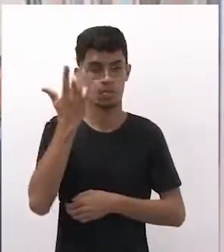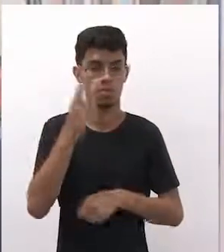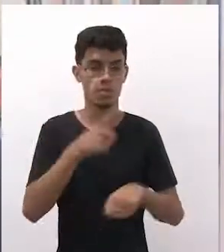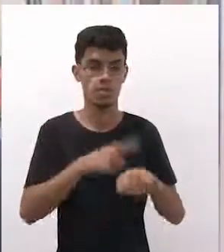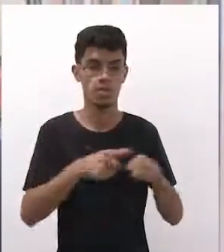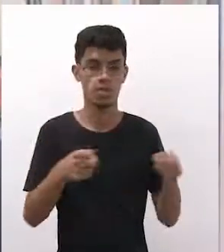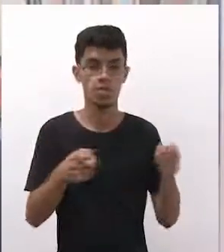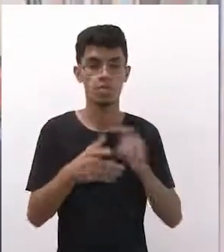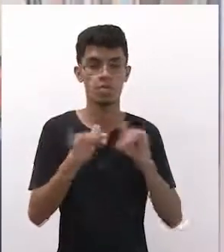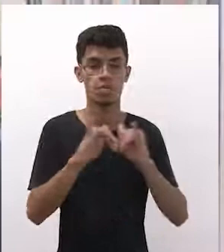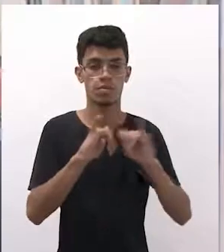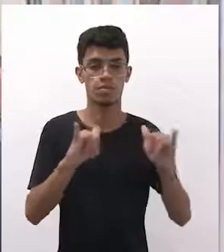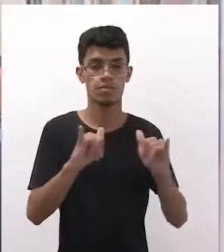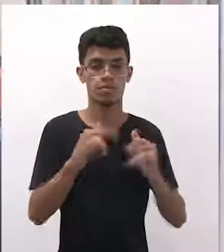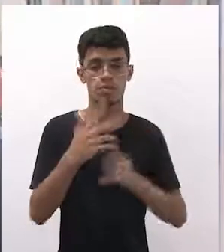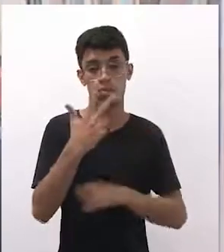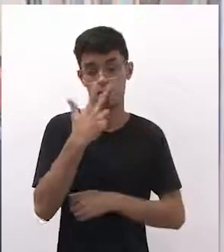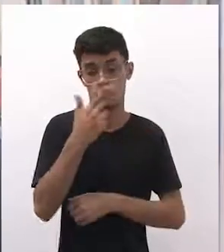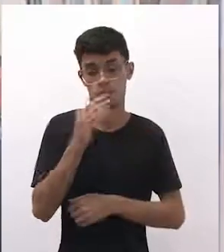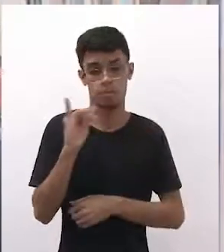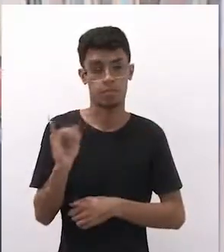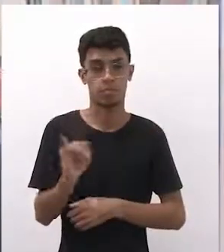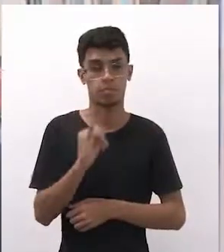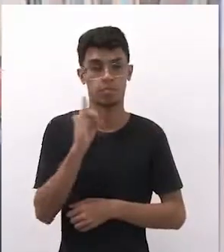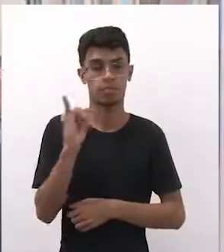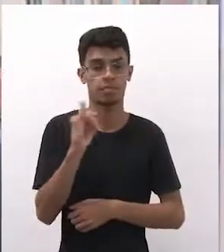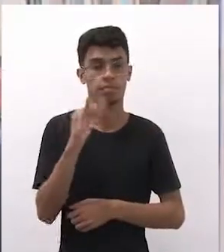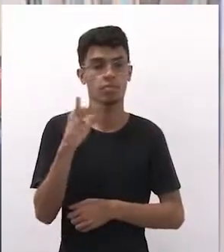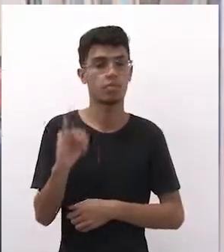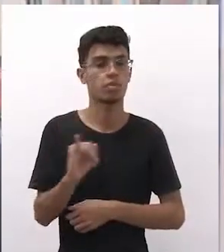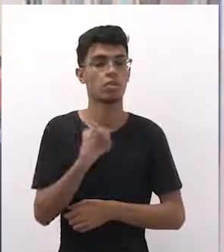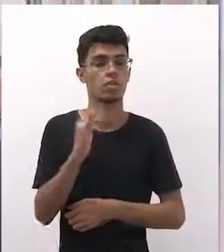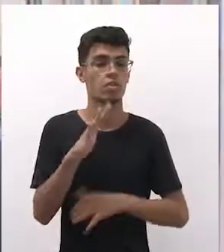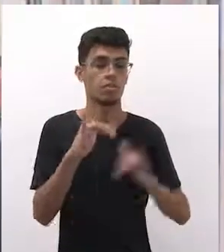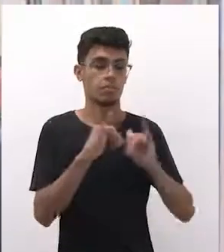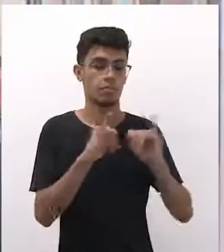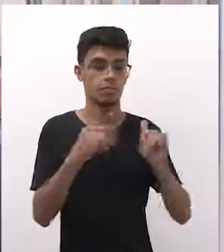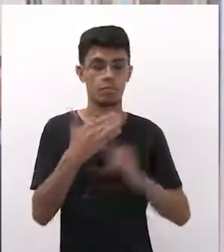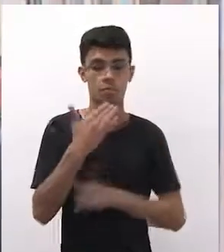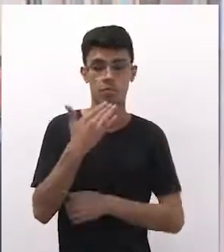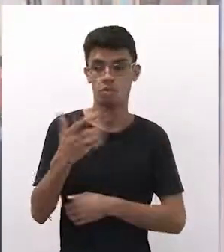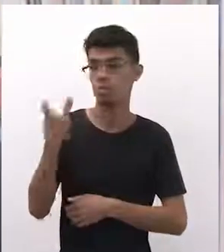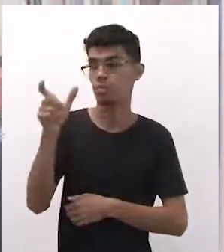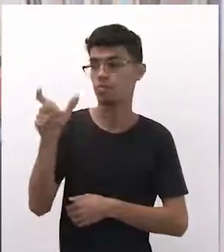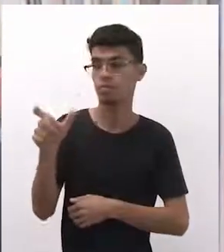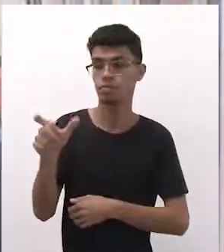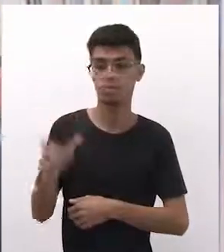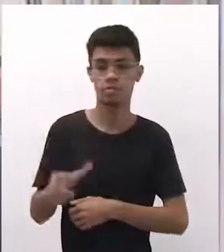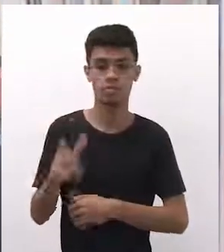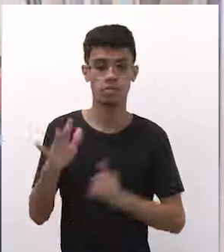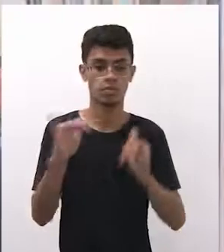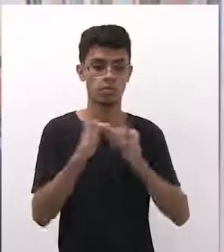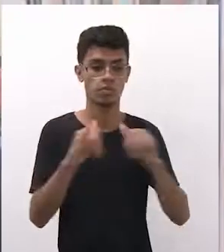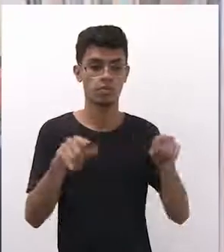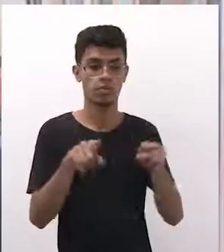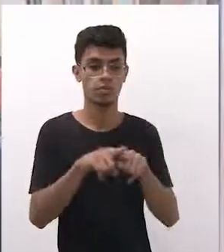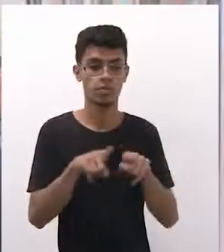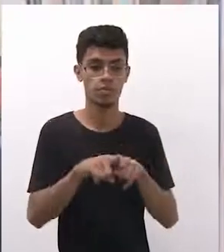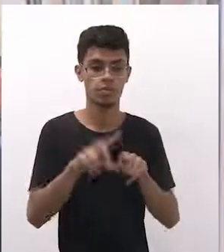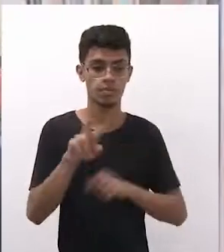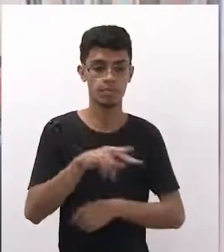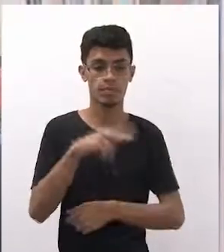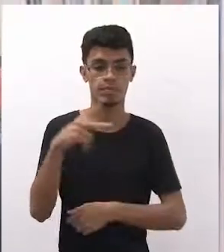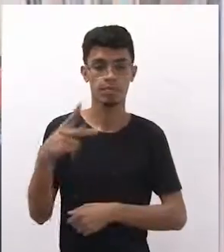mas achei um ponto relevante, né? Achei interessante trazer também. Eu vou pedir para a senhora comentar um pouquinho, aí na sequência também